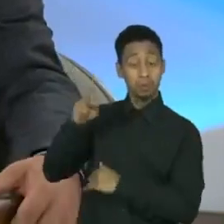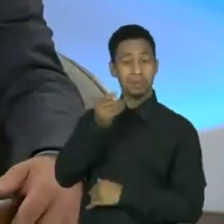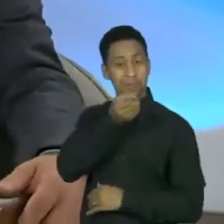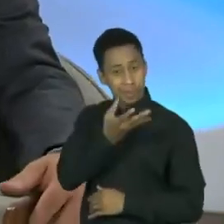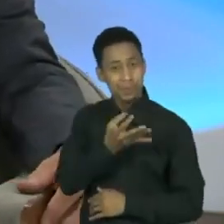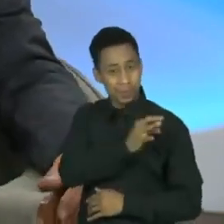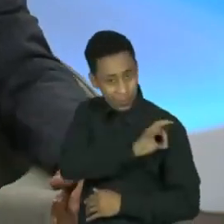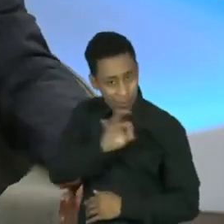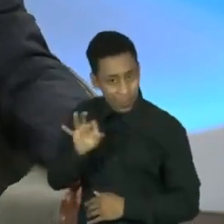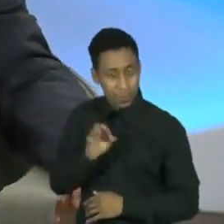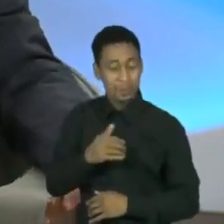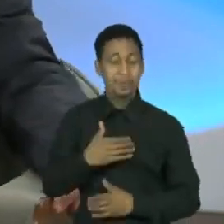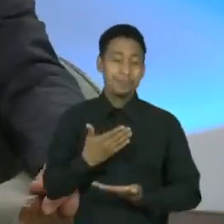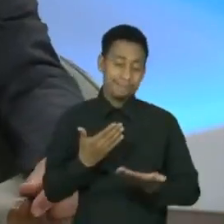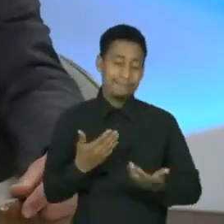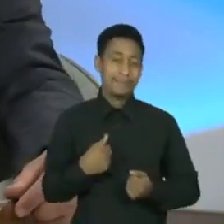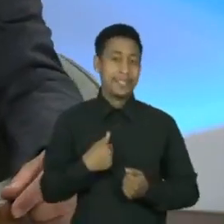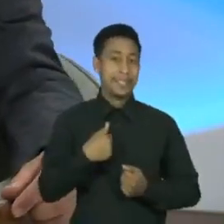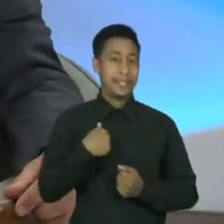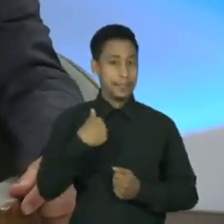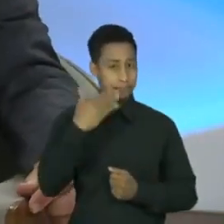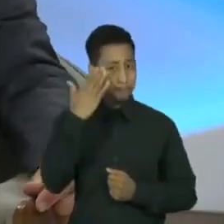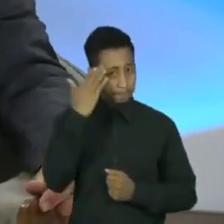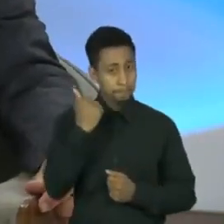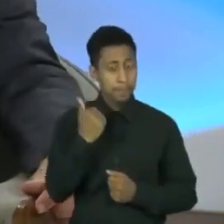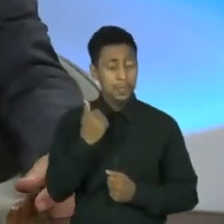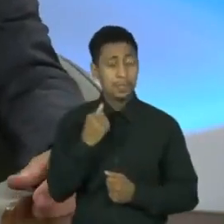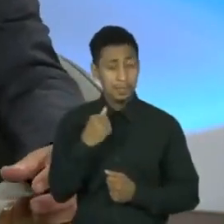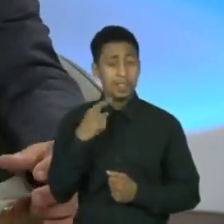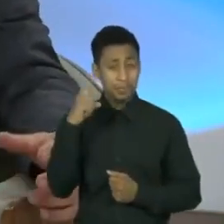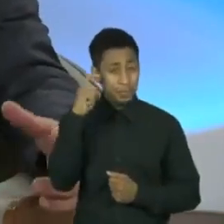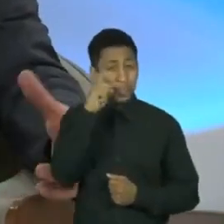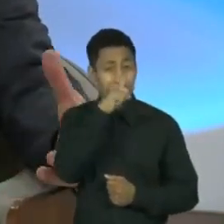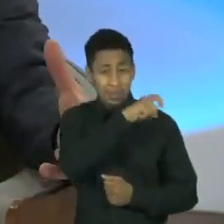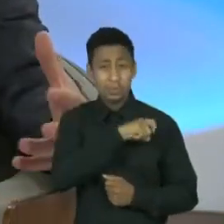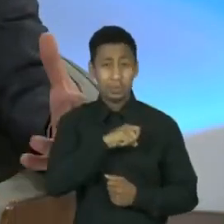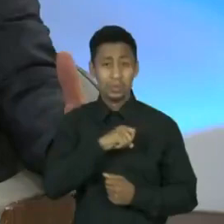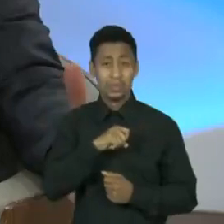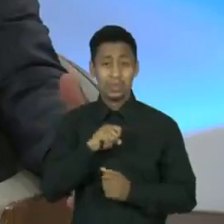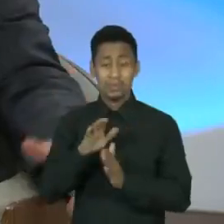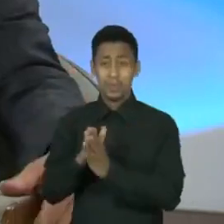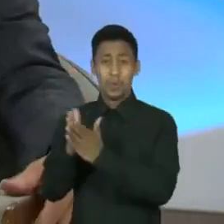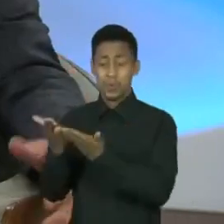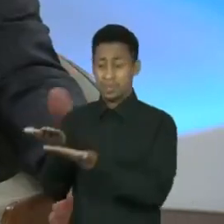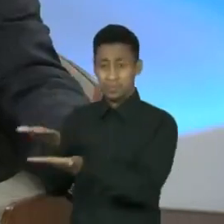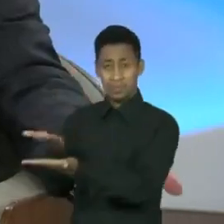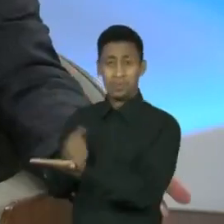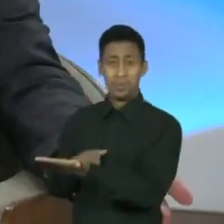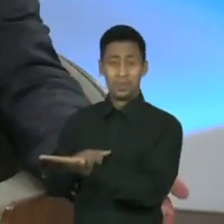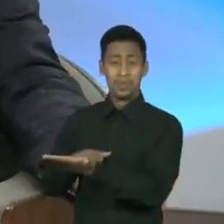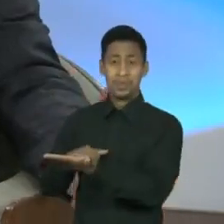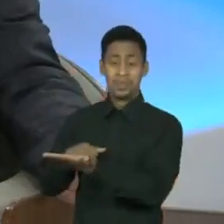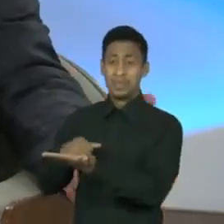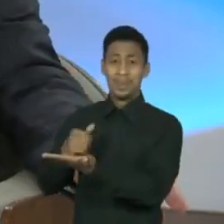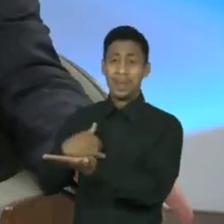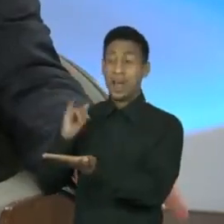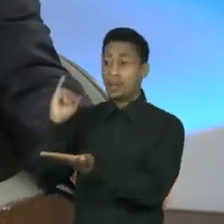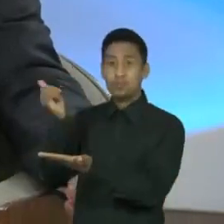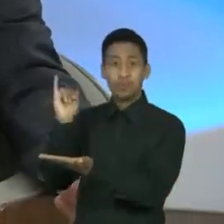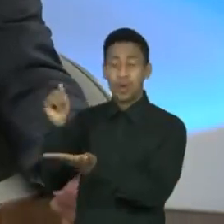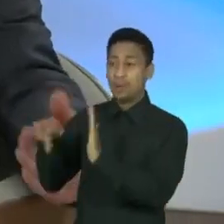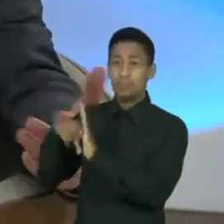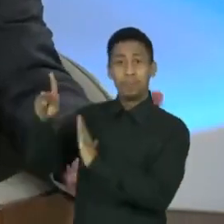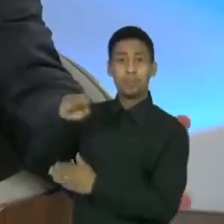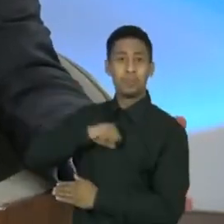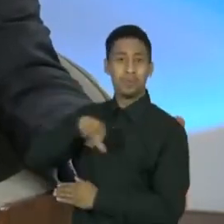Eu tinha consciência, Vera, desse risco, né? Tinha consciência do risco que era falar sobre um Brasil que, para muitos,